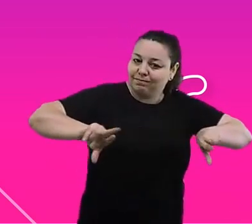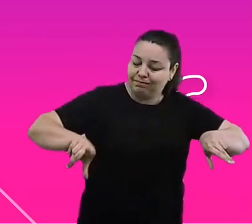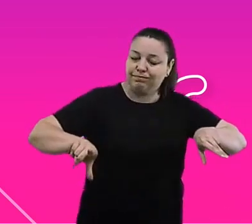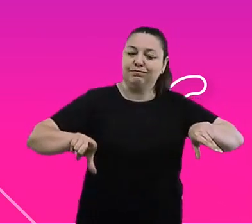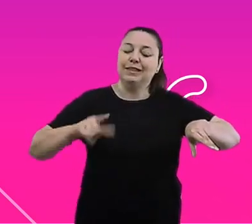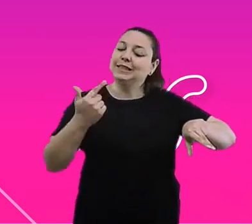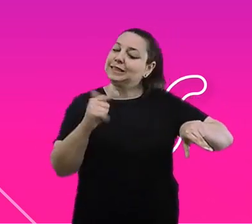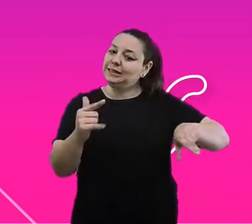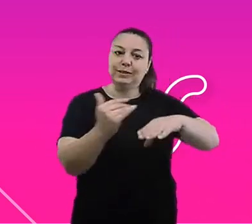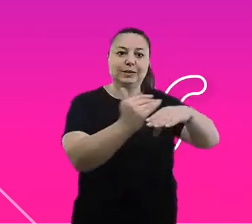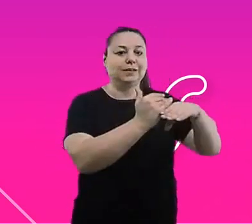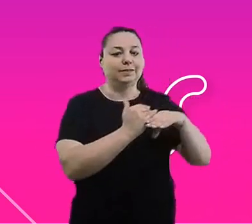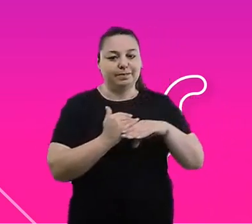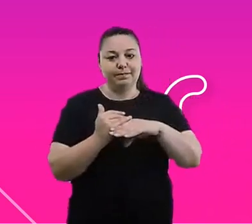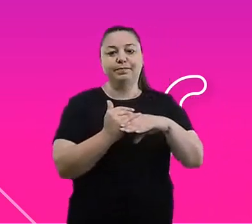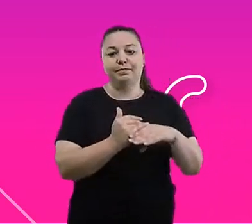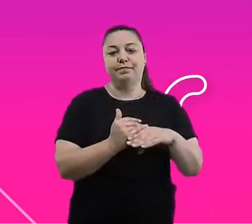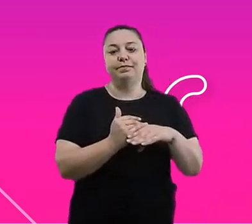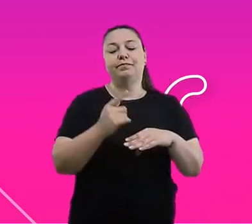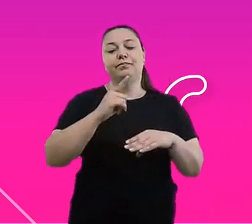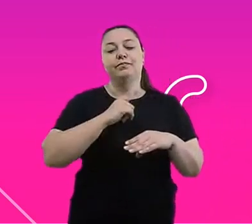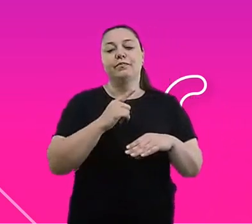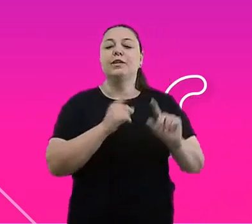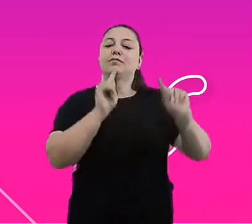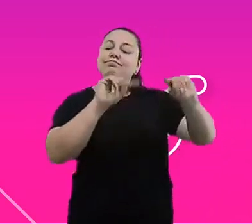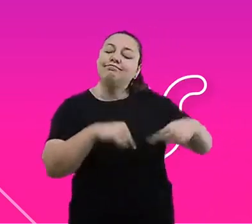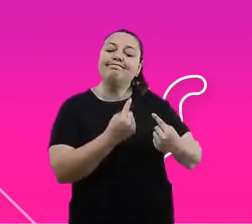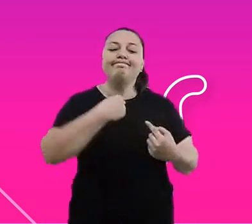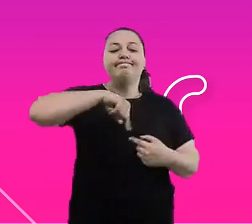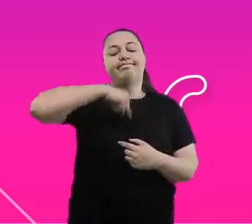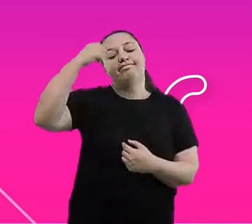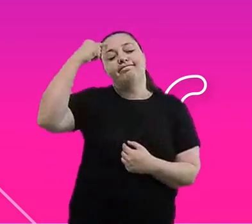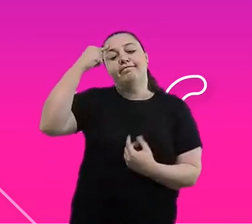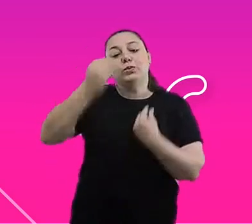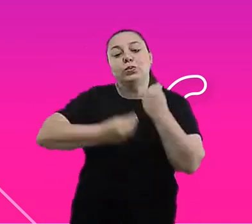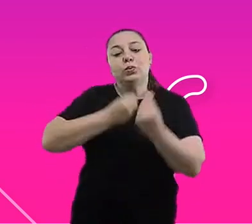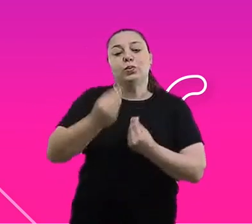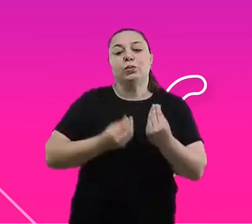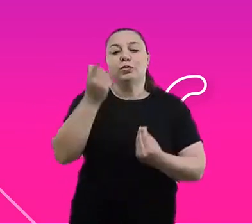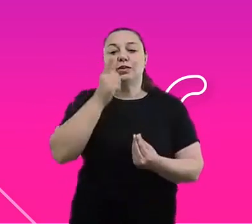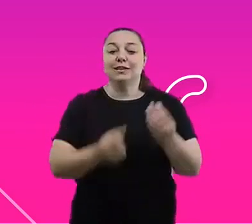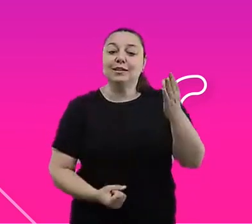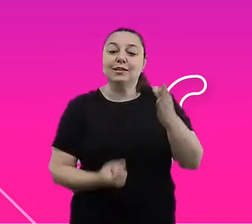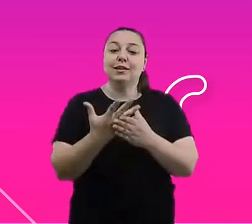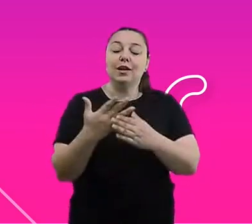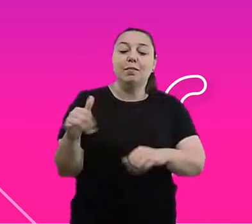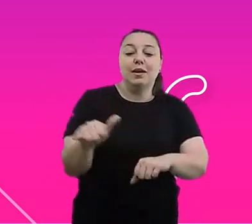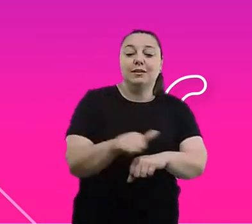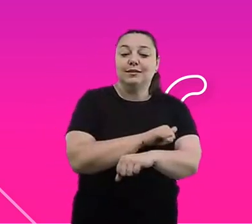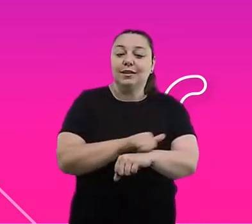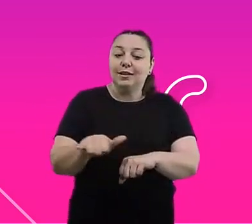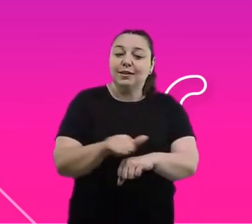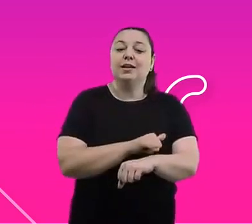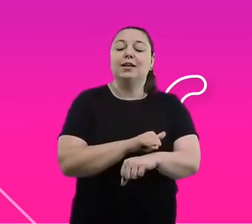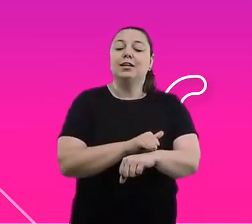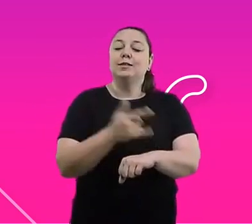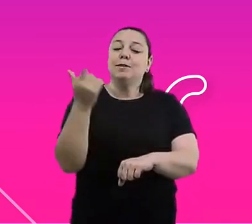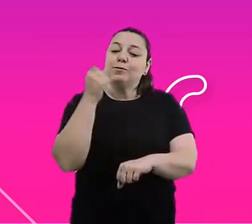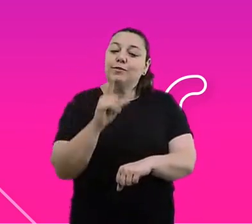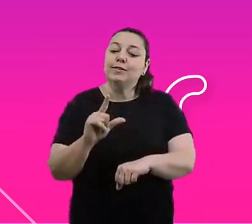a gente teve o desafio de criar uma estratégia que fosse capilarizada o suficiente e também que fosse adequada a